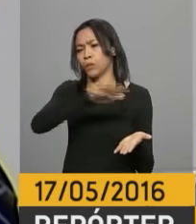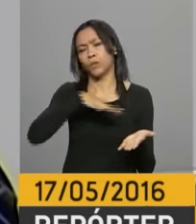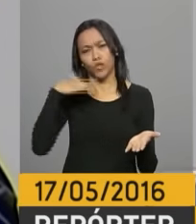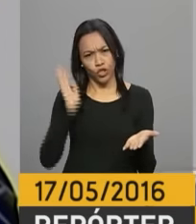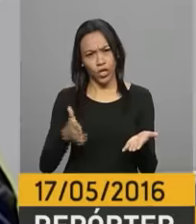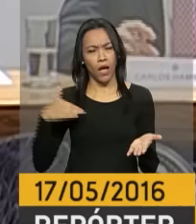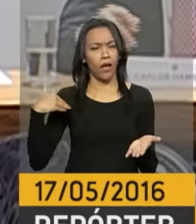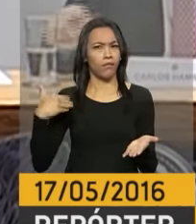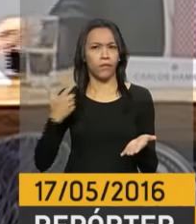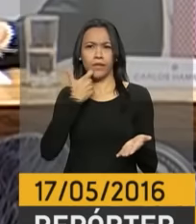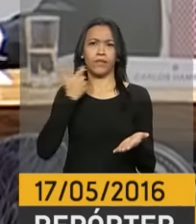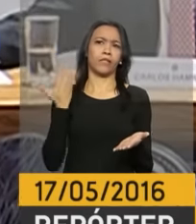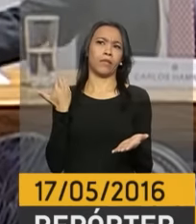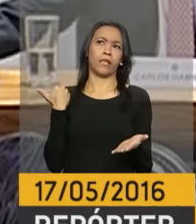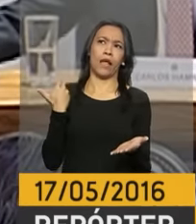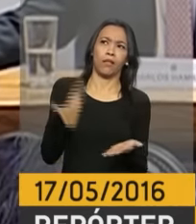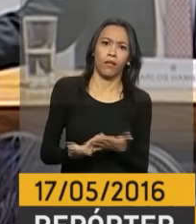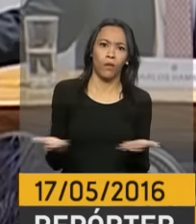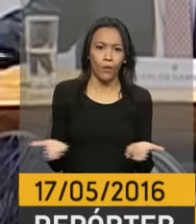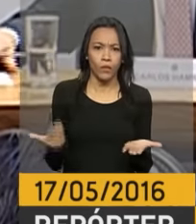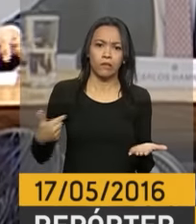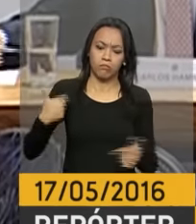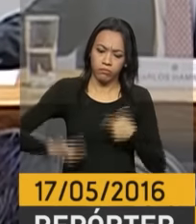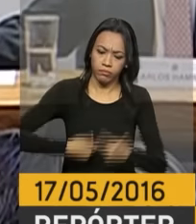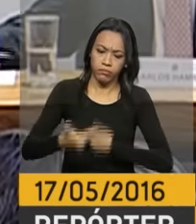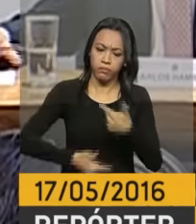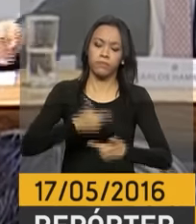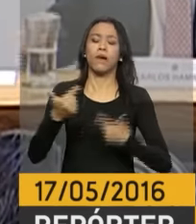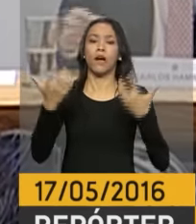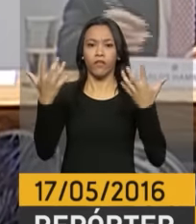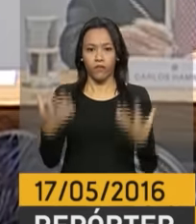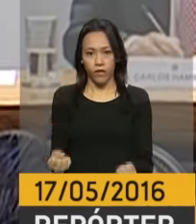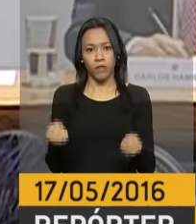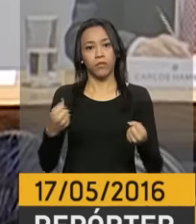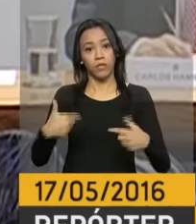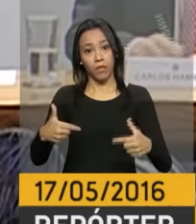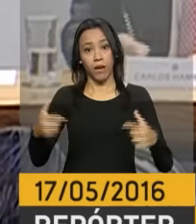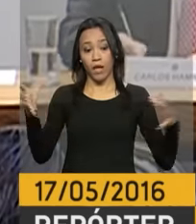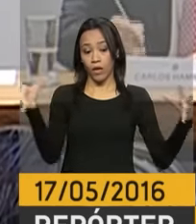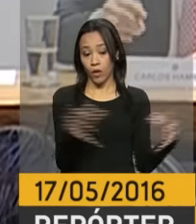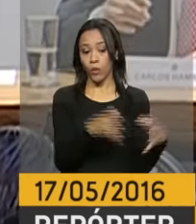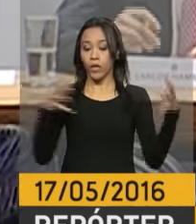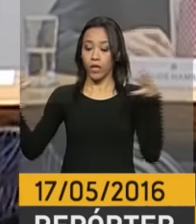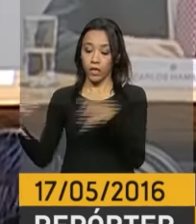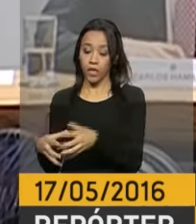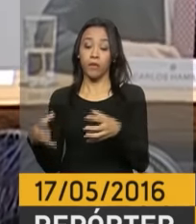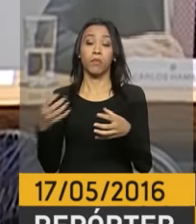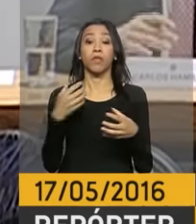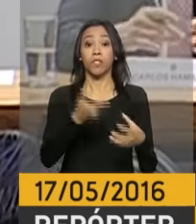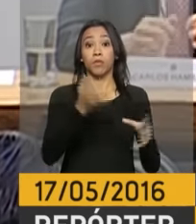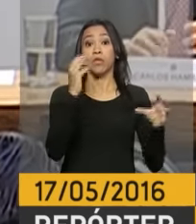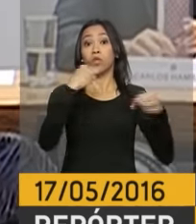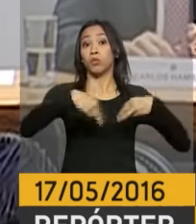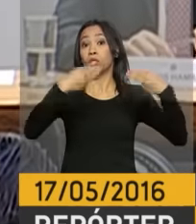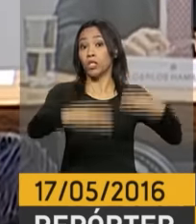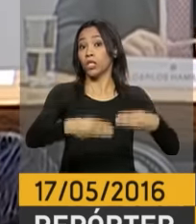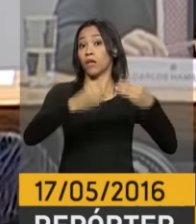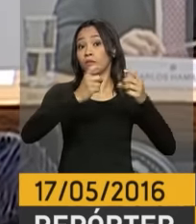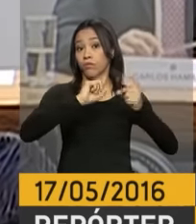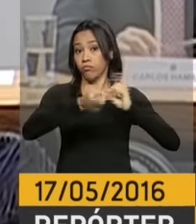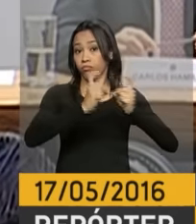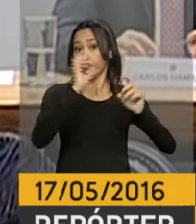desde sexta-feira, mas agora vamos trabalhar toda a equipe junto, inclusive do Ministério do Planejamento. Vamos estar trabalhando